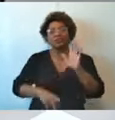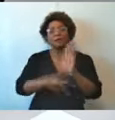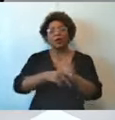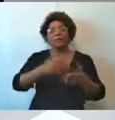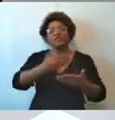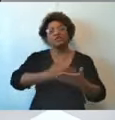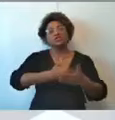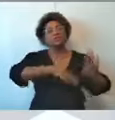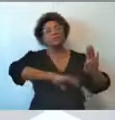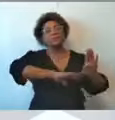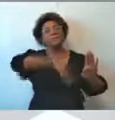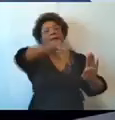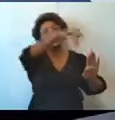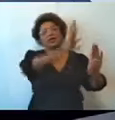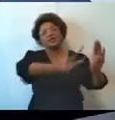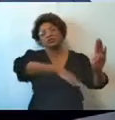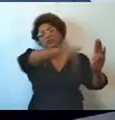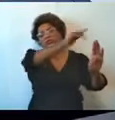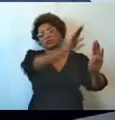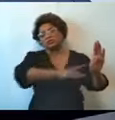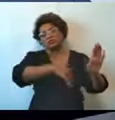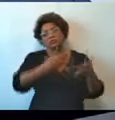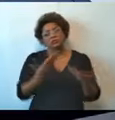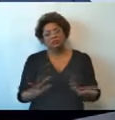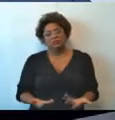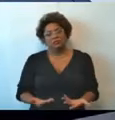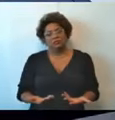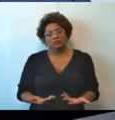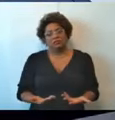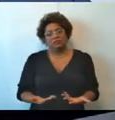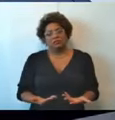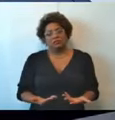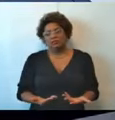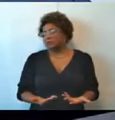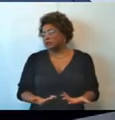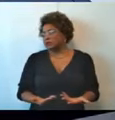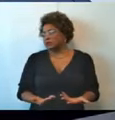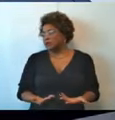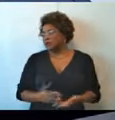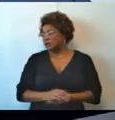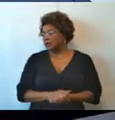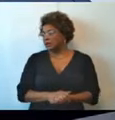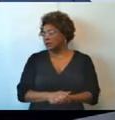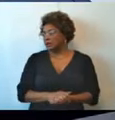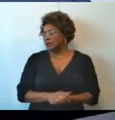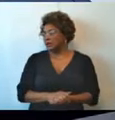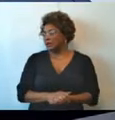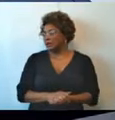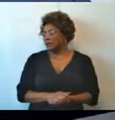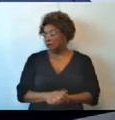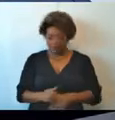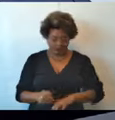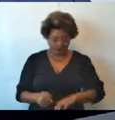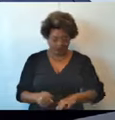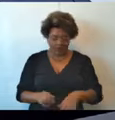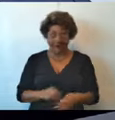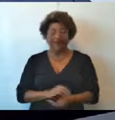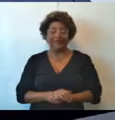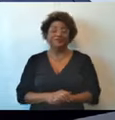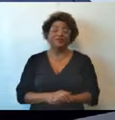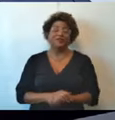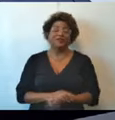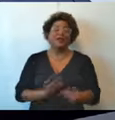isso aqui também. Eu gostaria de perguntar a Jussara, a gente tem em contrapartida, tem esse daí, que obviamente a gente solicita que